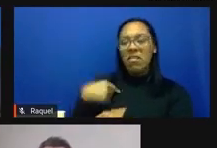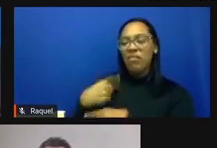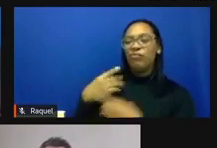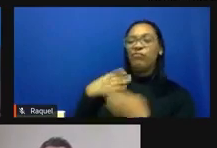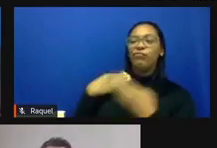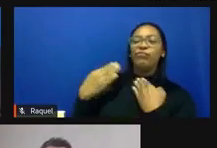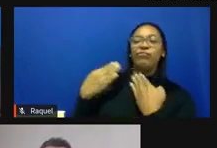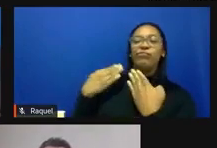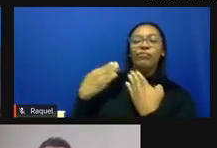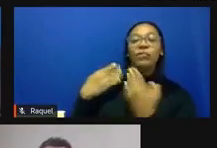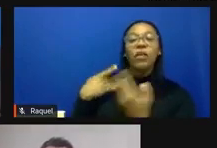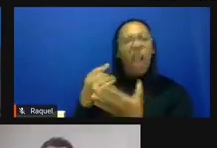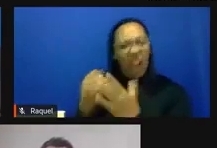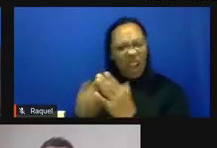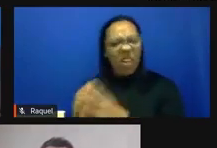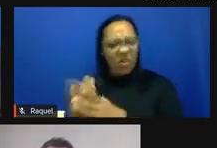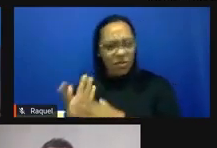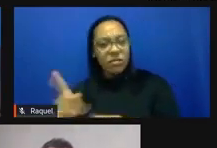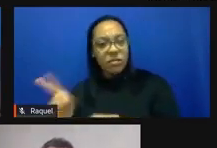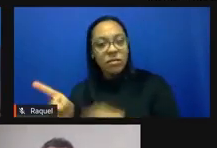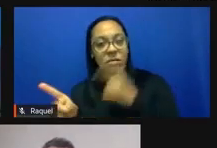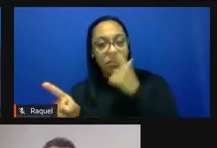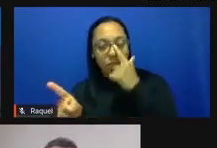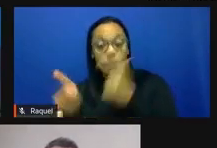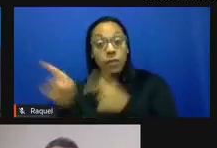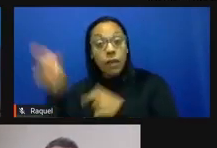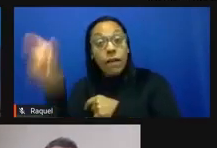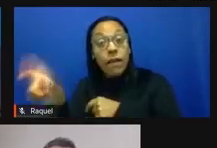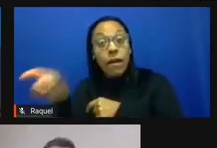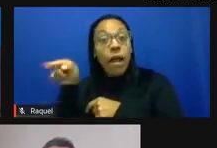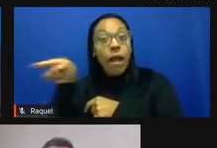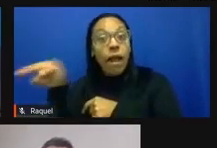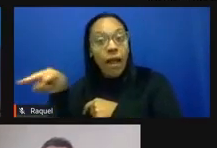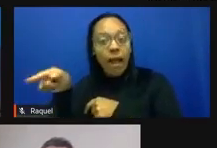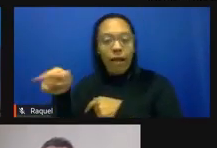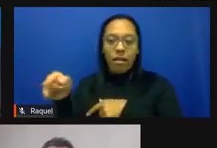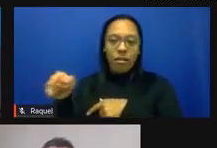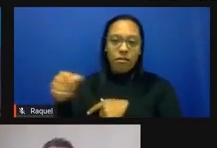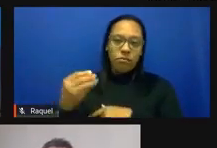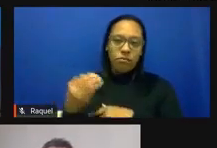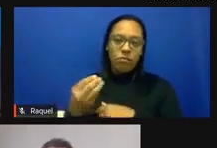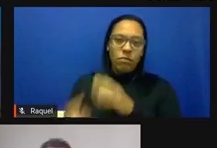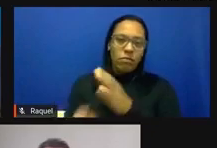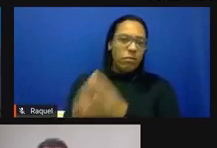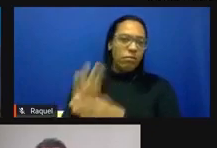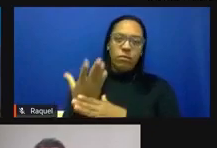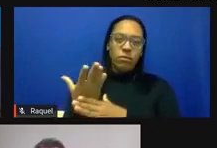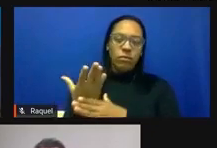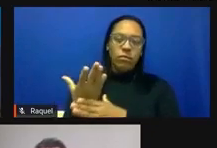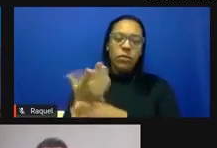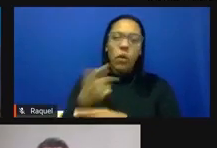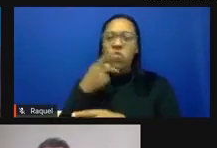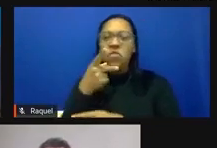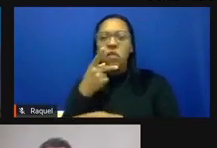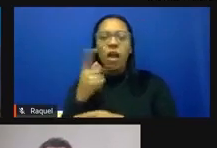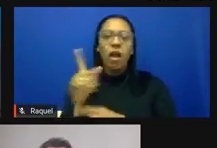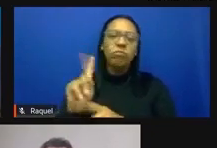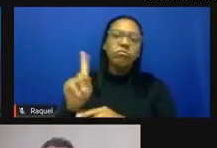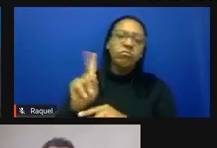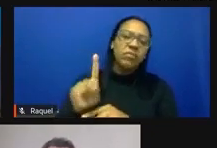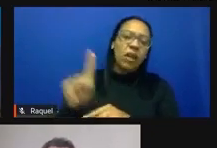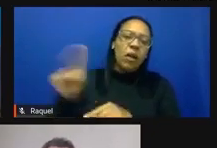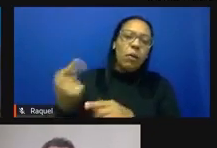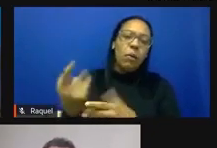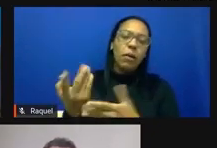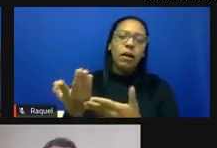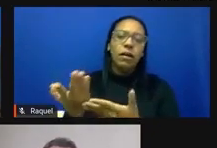uma situação de violência pela qual ela passou. Atribuir um juízo de valor negativo, ficar pendente mais para